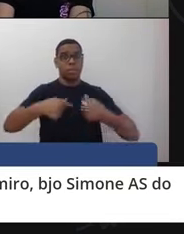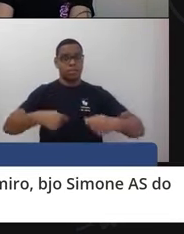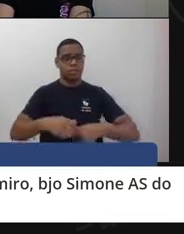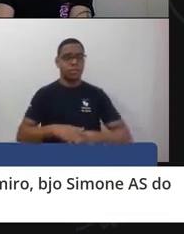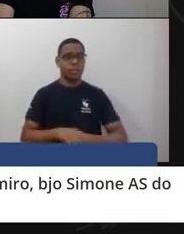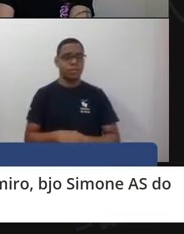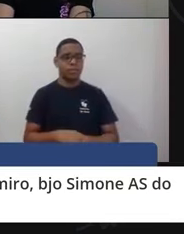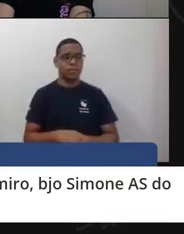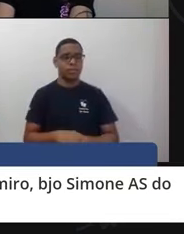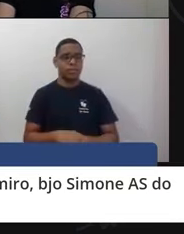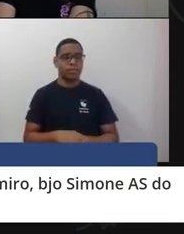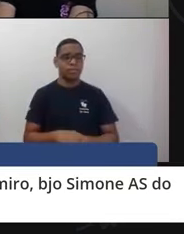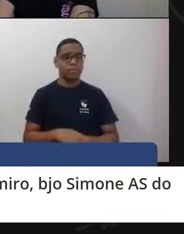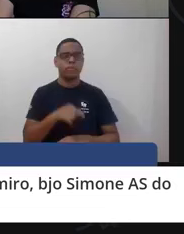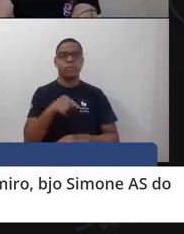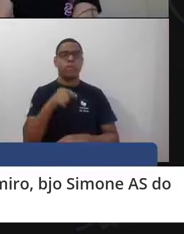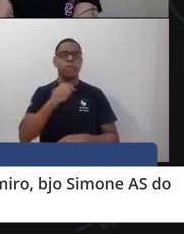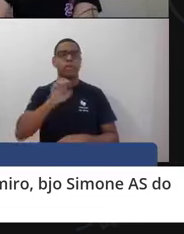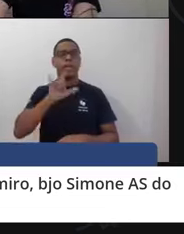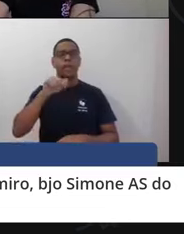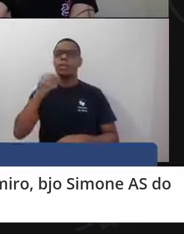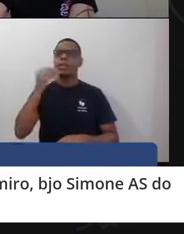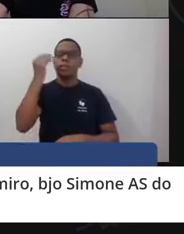Qual a sua experiência nessa área, Eliane?